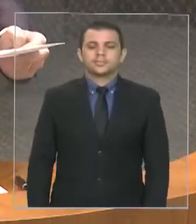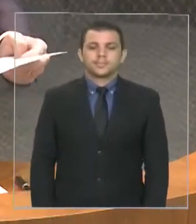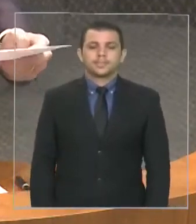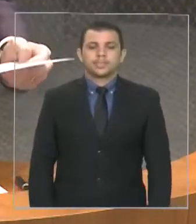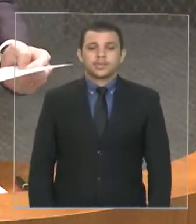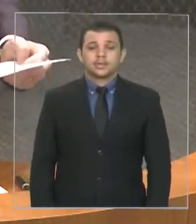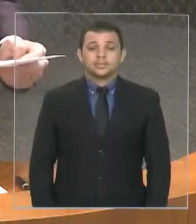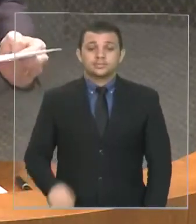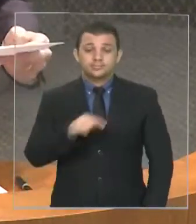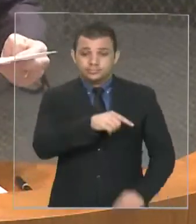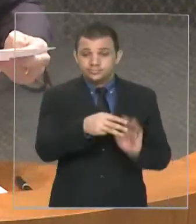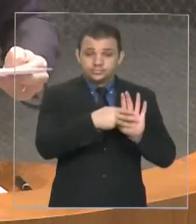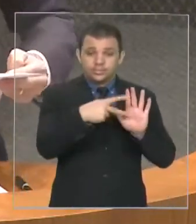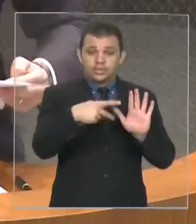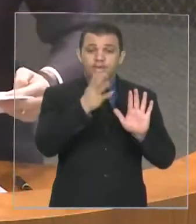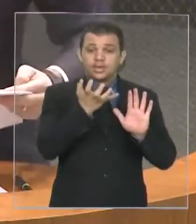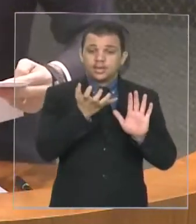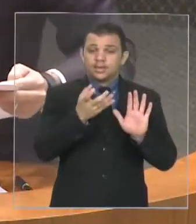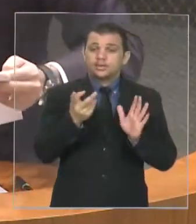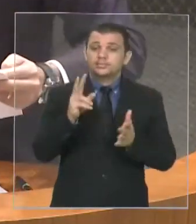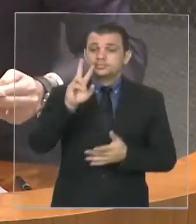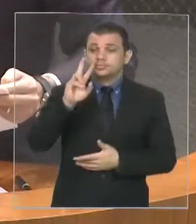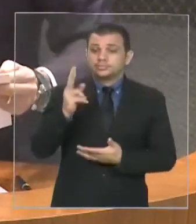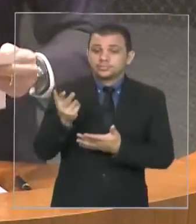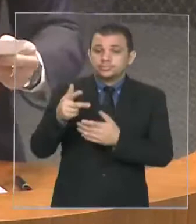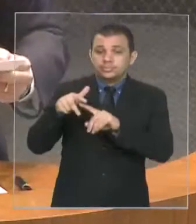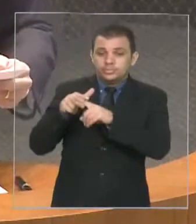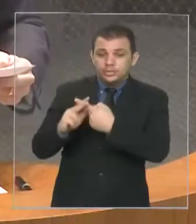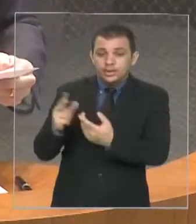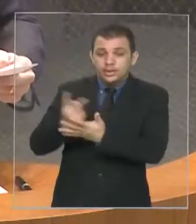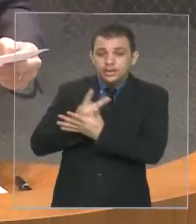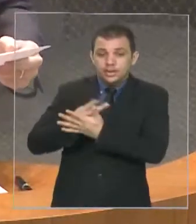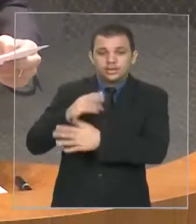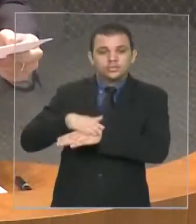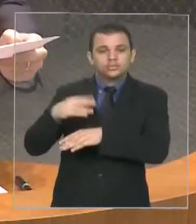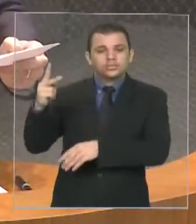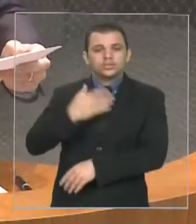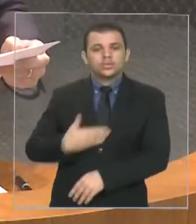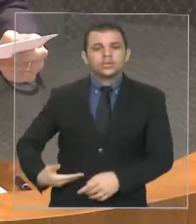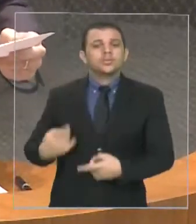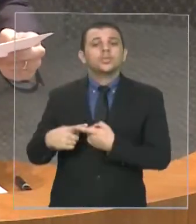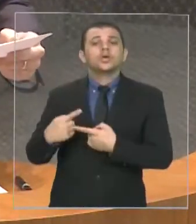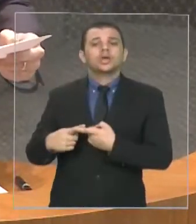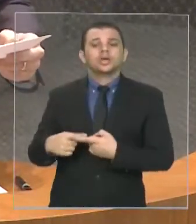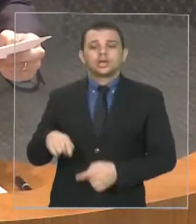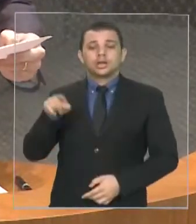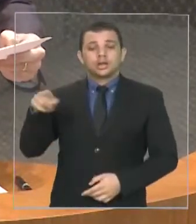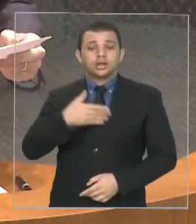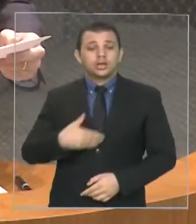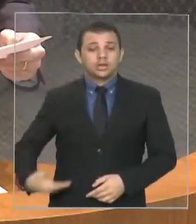Essa medida provisória vem a corrigir um erro do governo comunista que cobrou de forma indevida